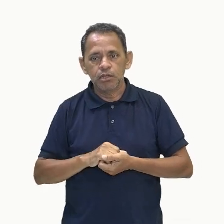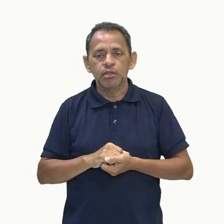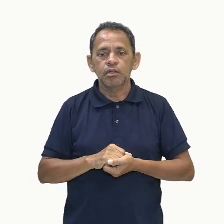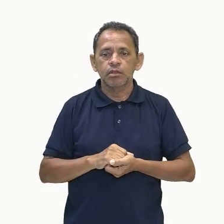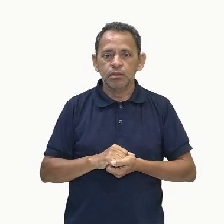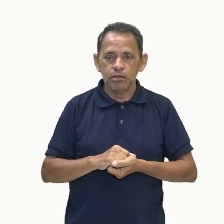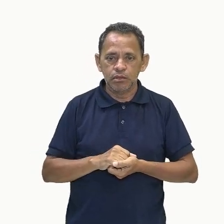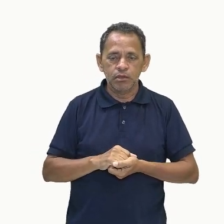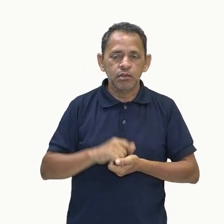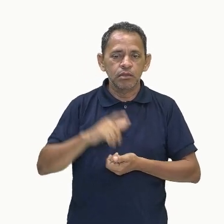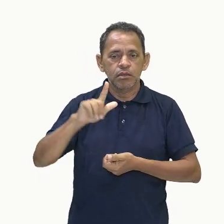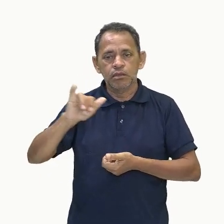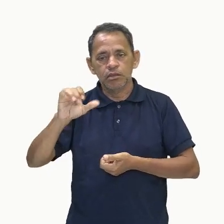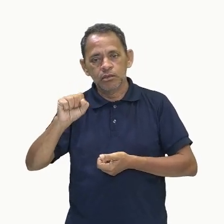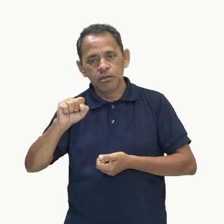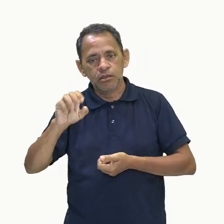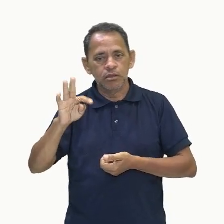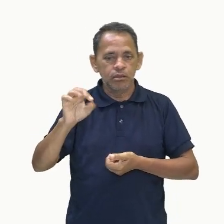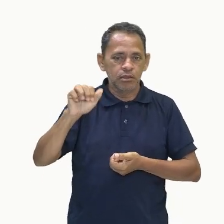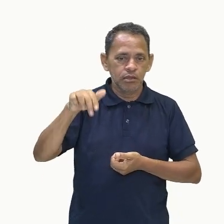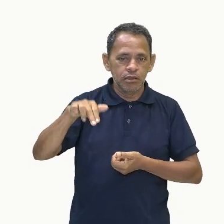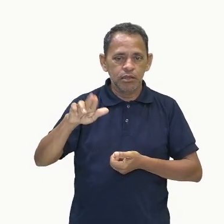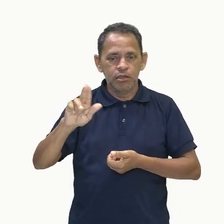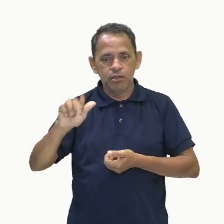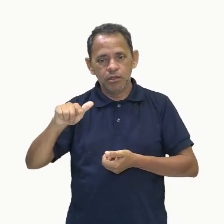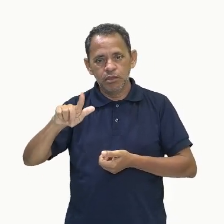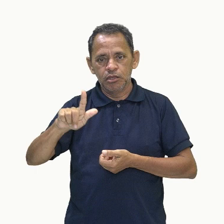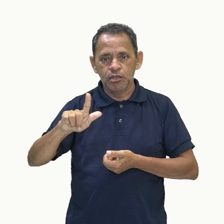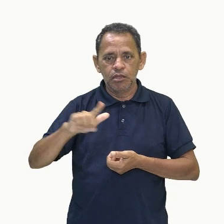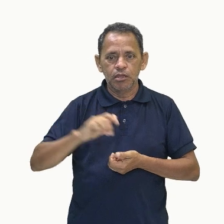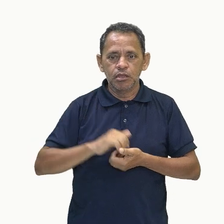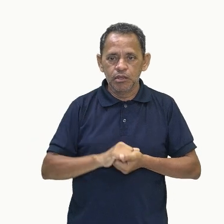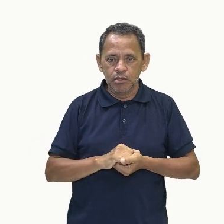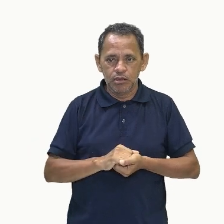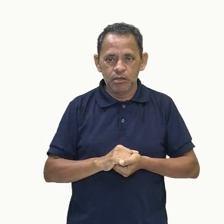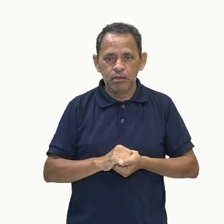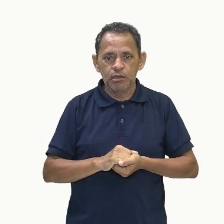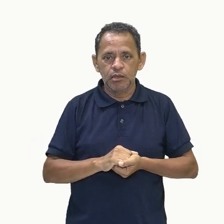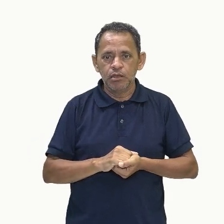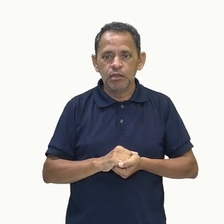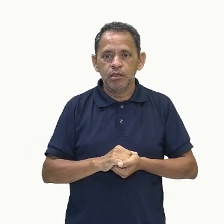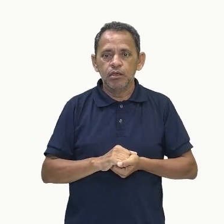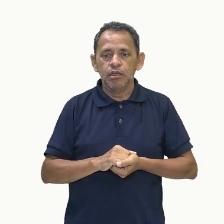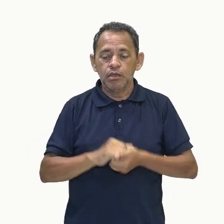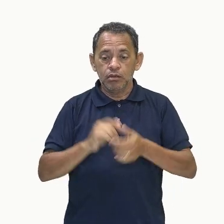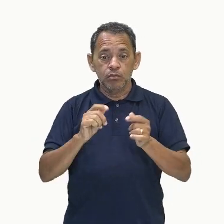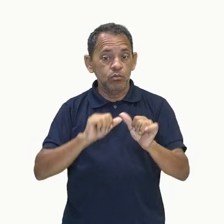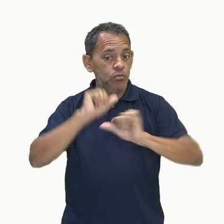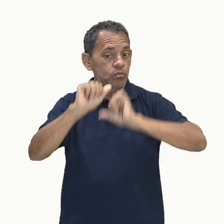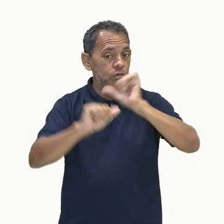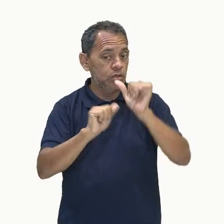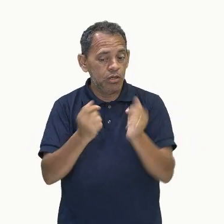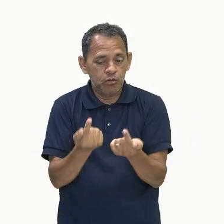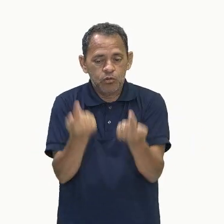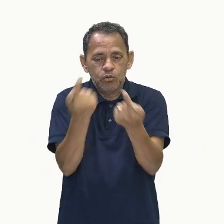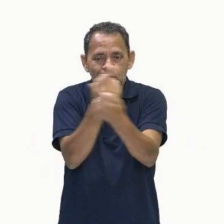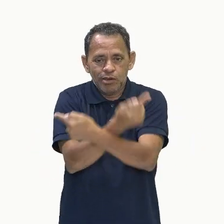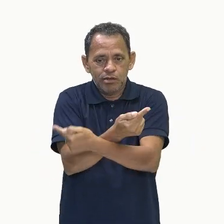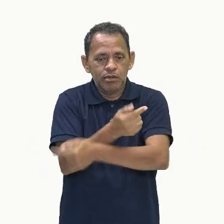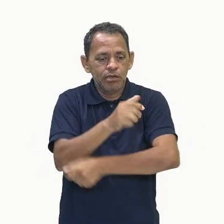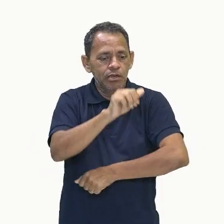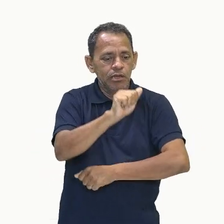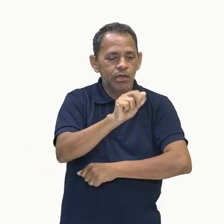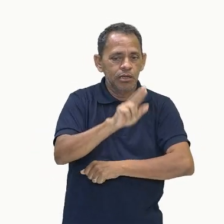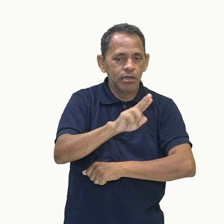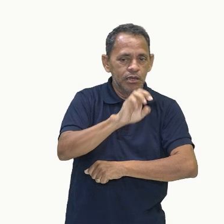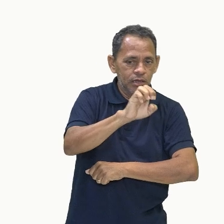listening to music, ok? O que aconteceu? Eu fiz essa inversão, né? O are